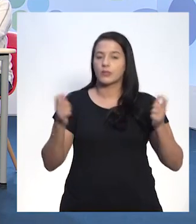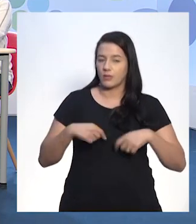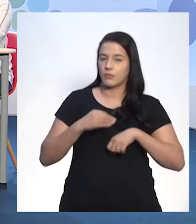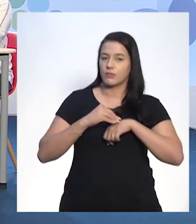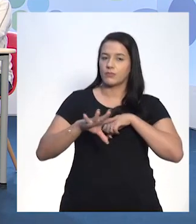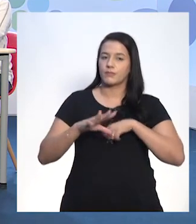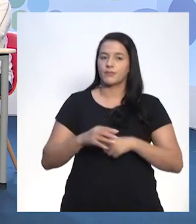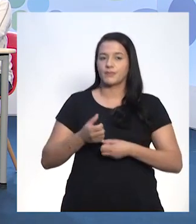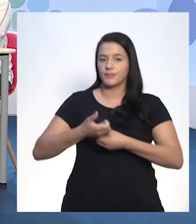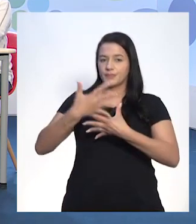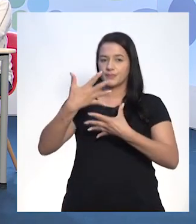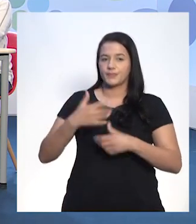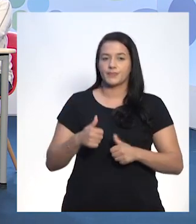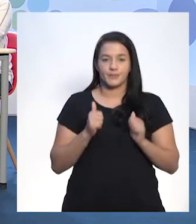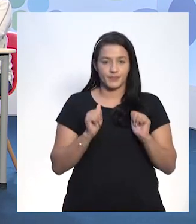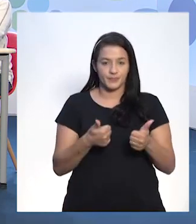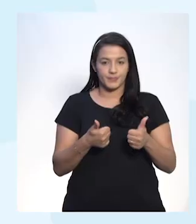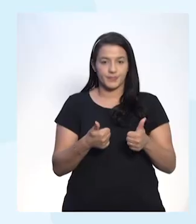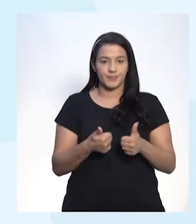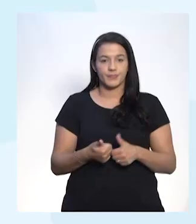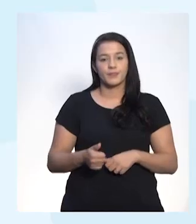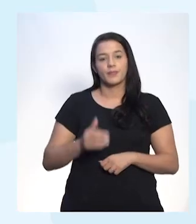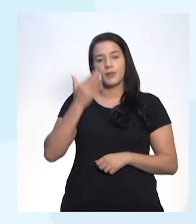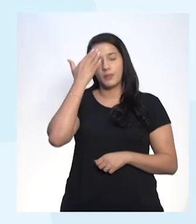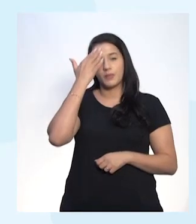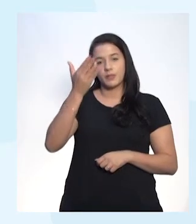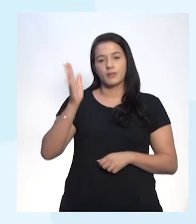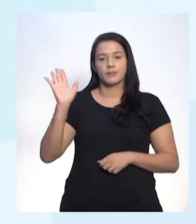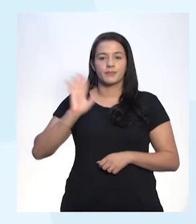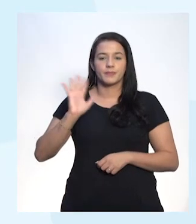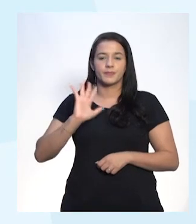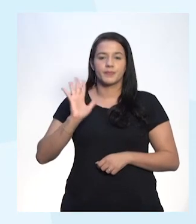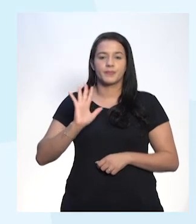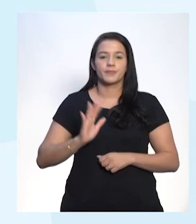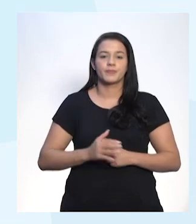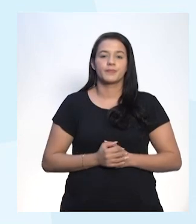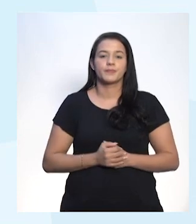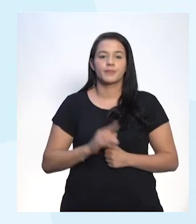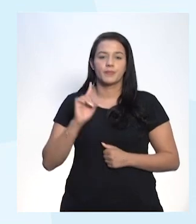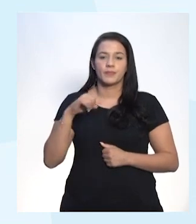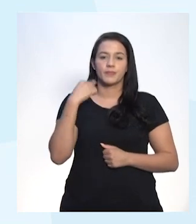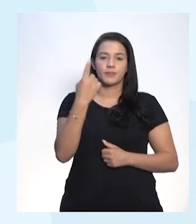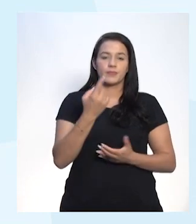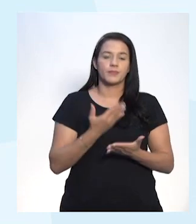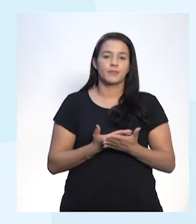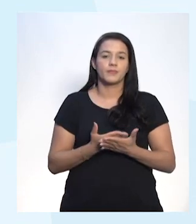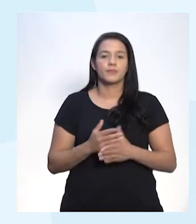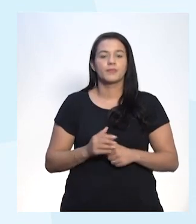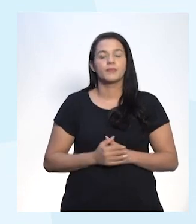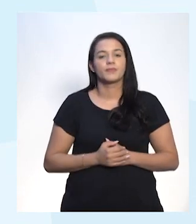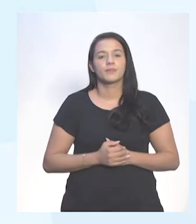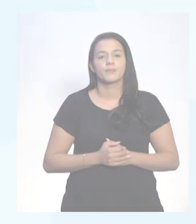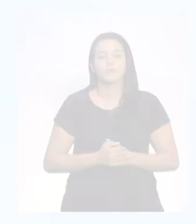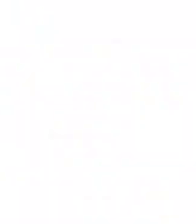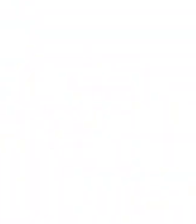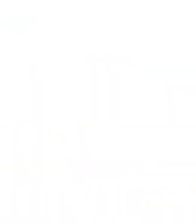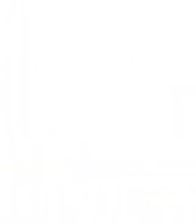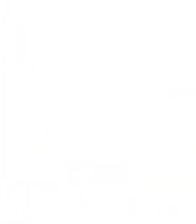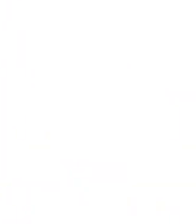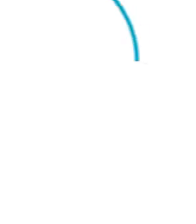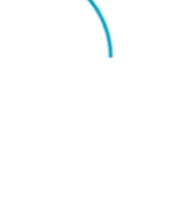lá na enquete, ok? Thank you very much. Thank you, Bye, Antônio. bye. Have a nice day. Bye, Bye, bye. Ed. See you.